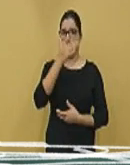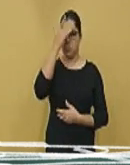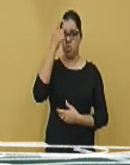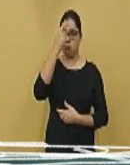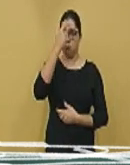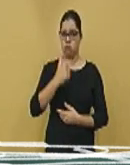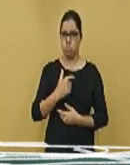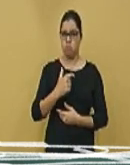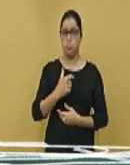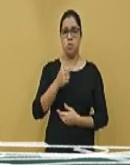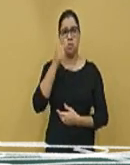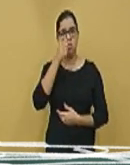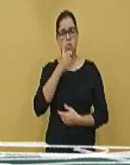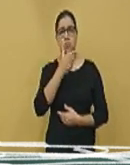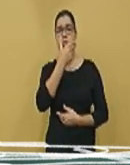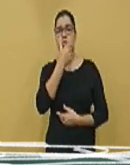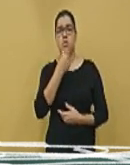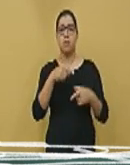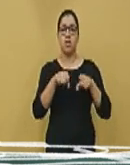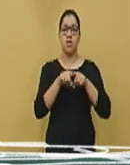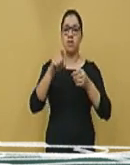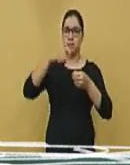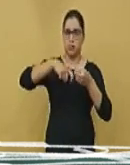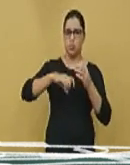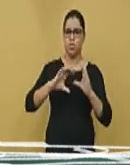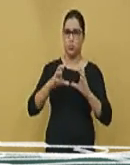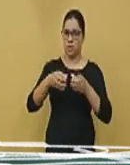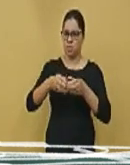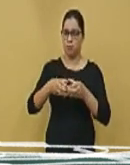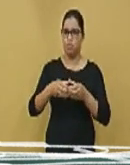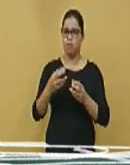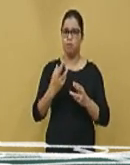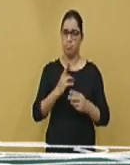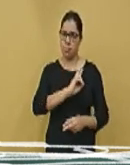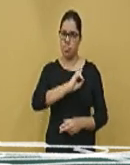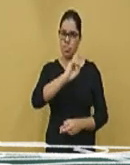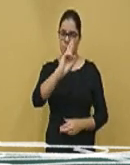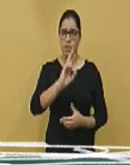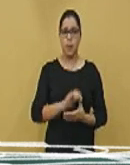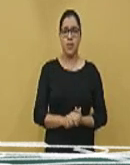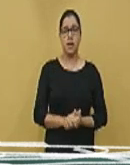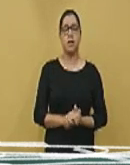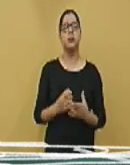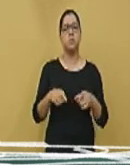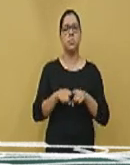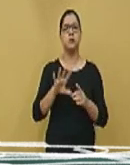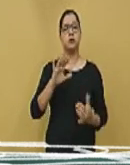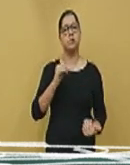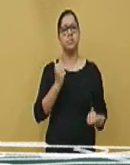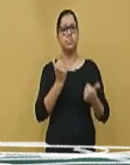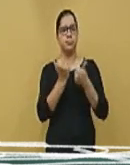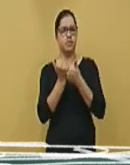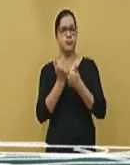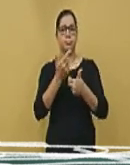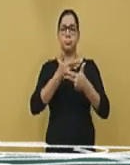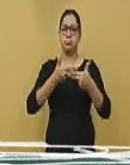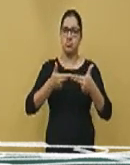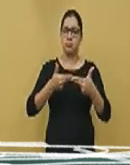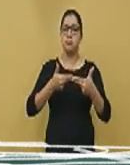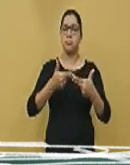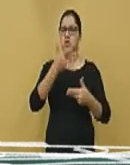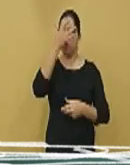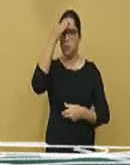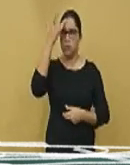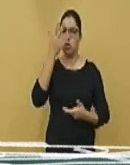Atuou, já inclusive substituiu a chefia no momento em que o Miguel havia afastado, participou de várias ações e